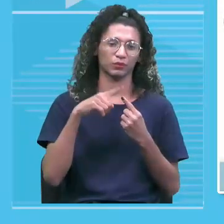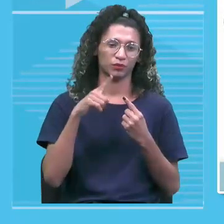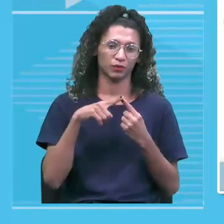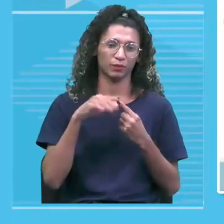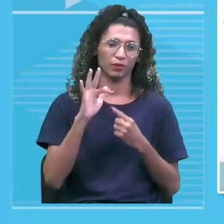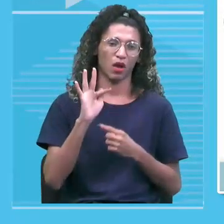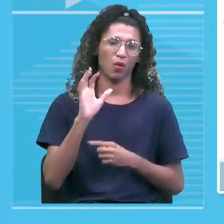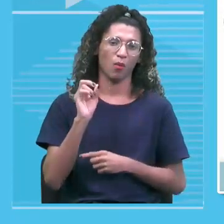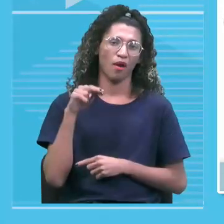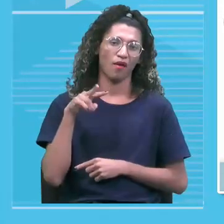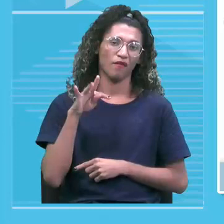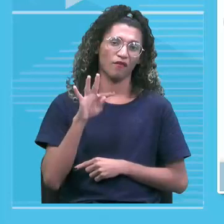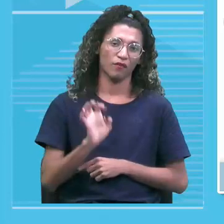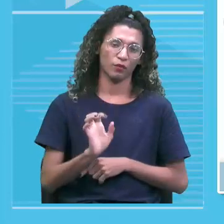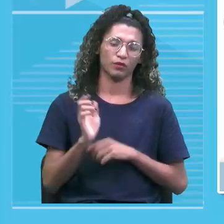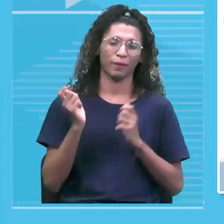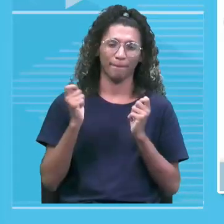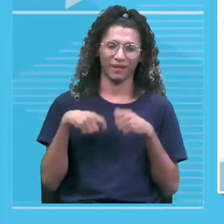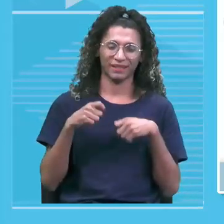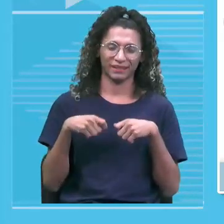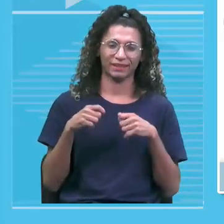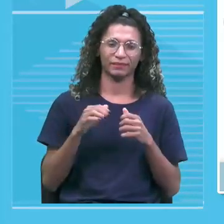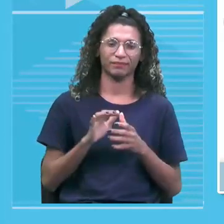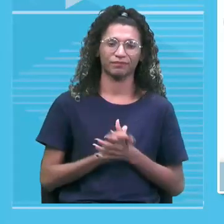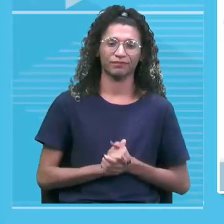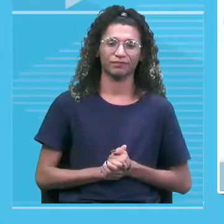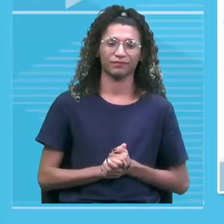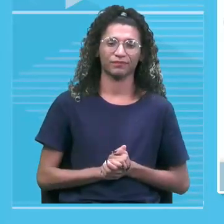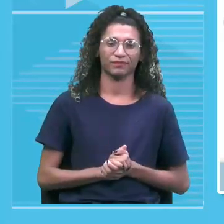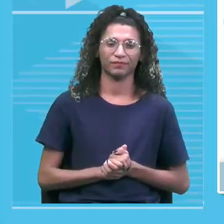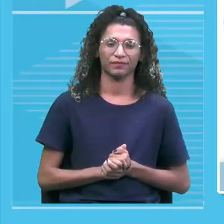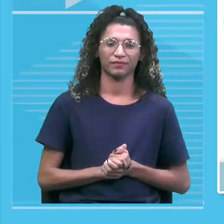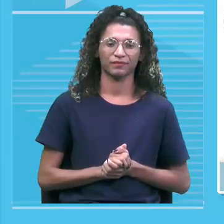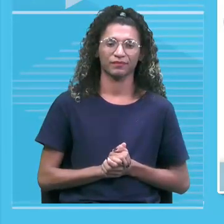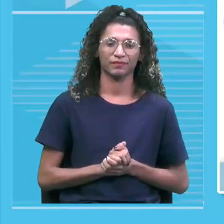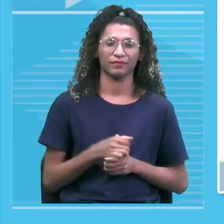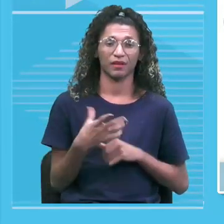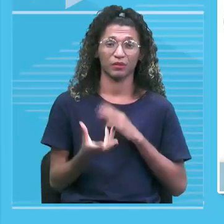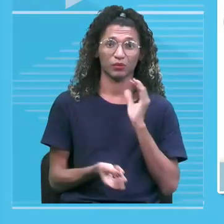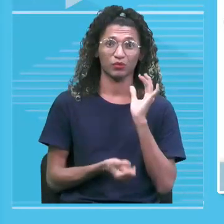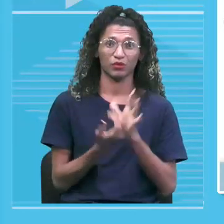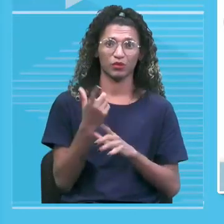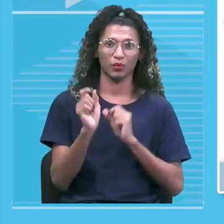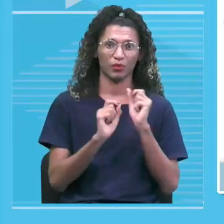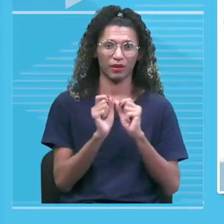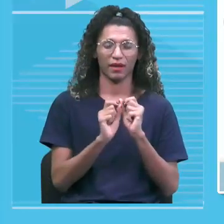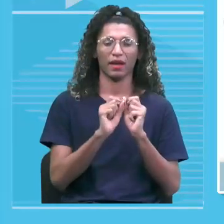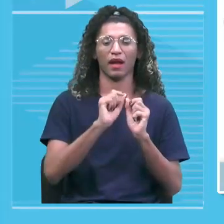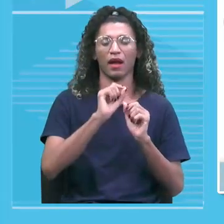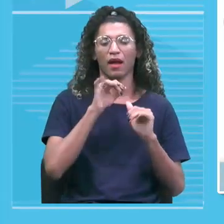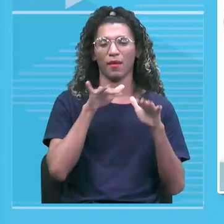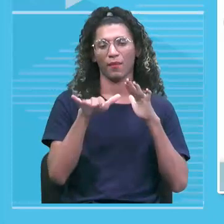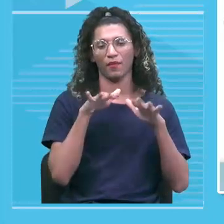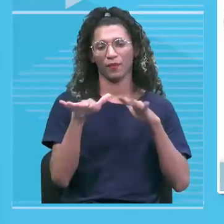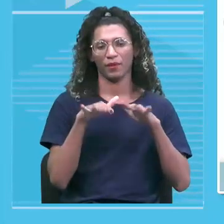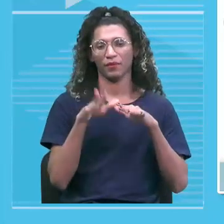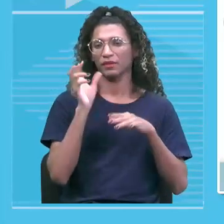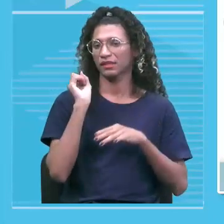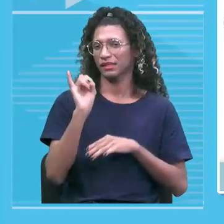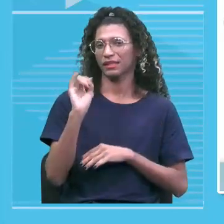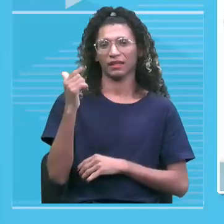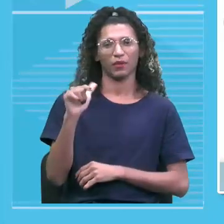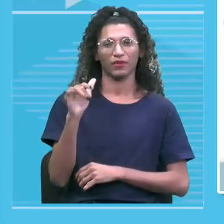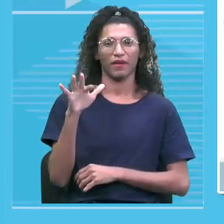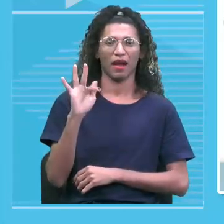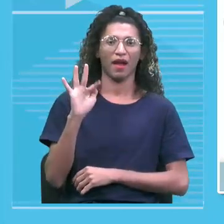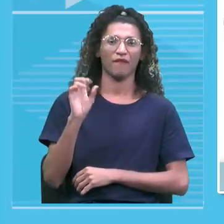as ondas elas necessitam de uma fonte para produzir a oscilação sem essa fonte não